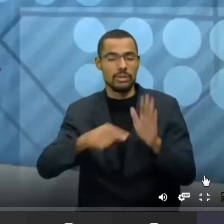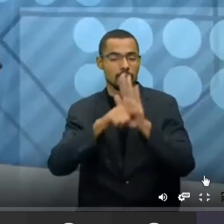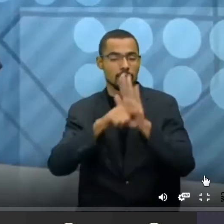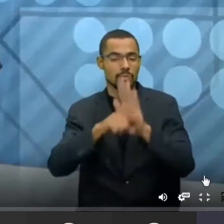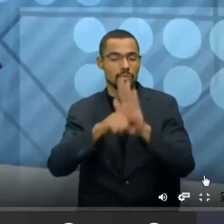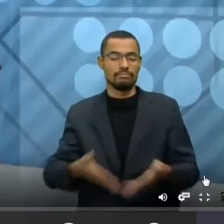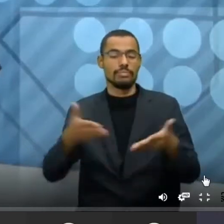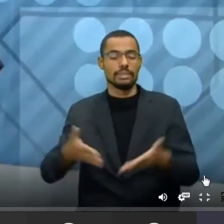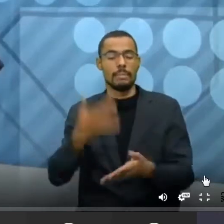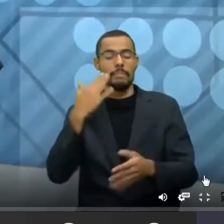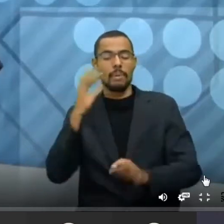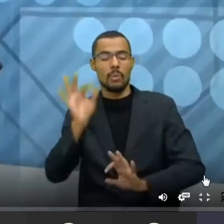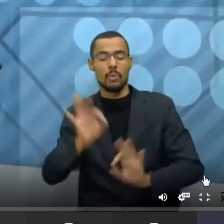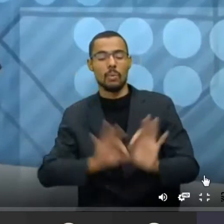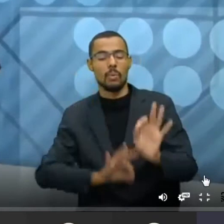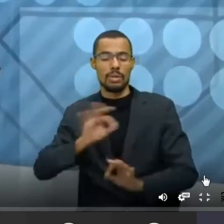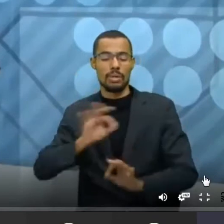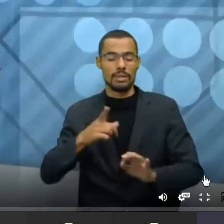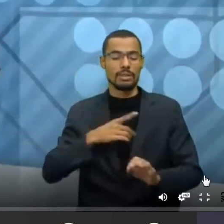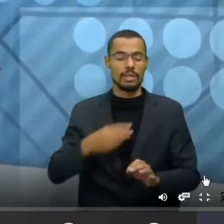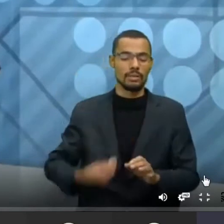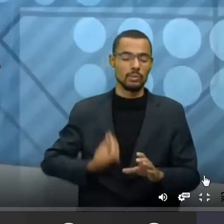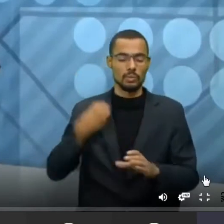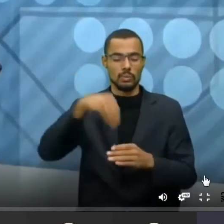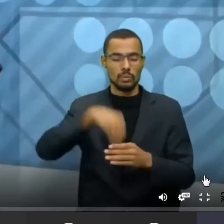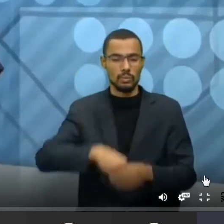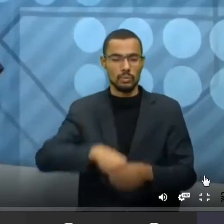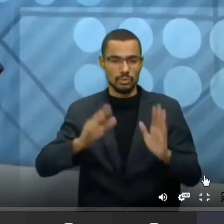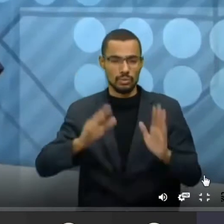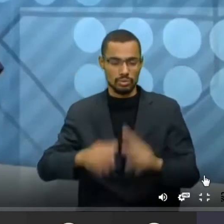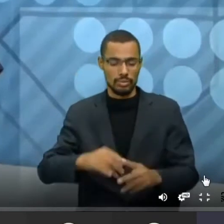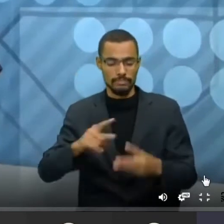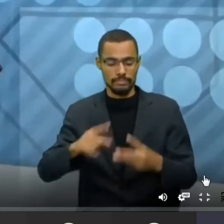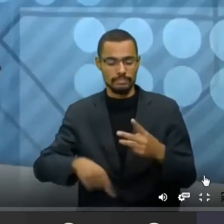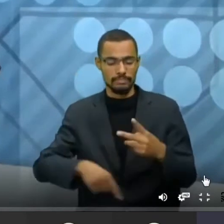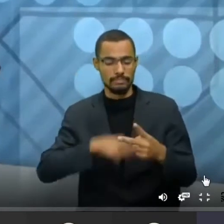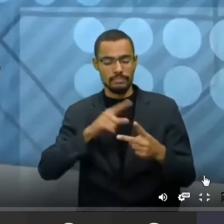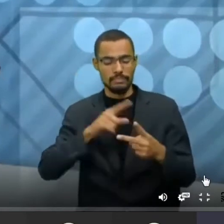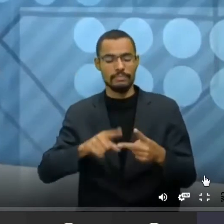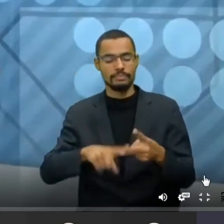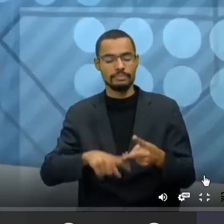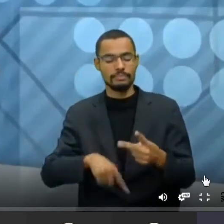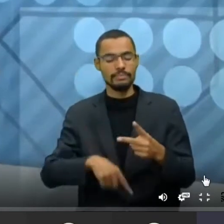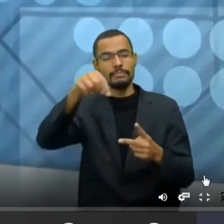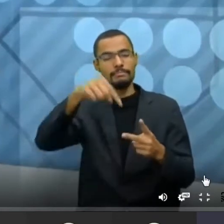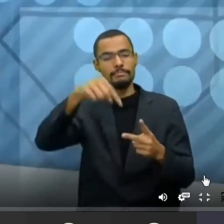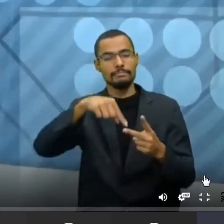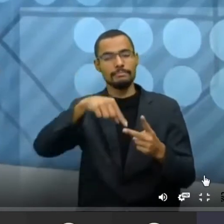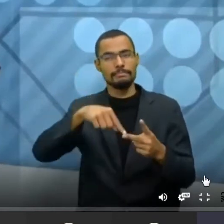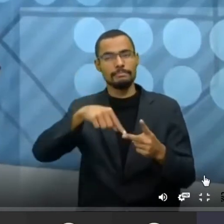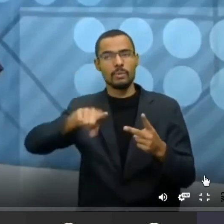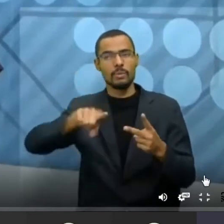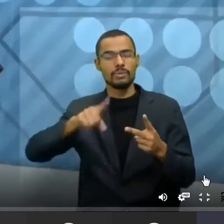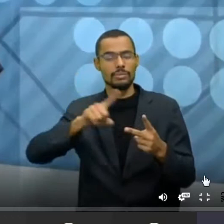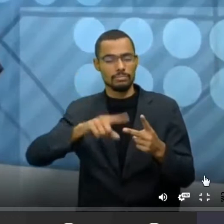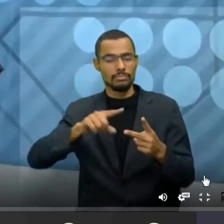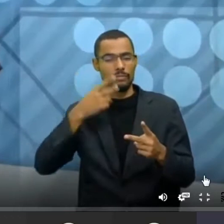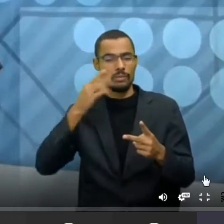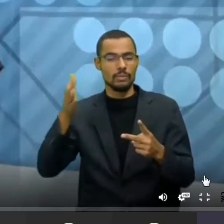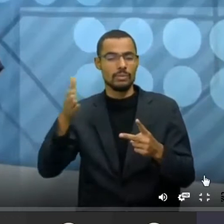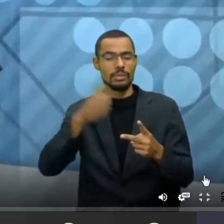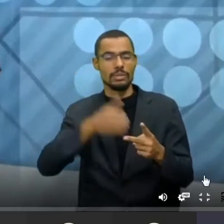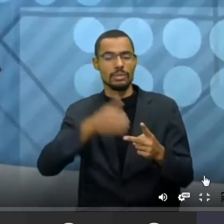secreção de compostos que atuam na digestão. E na camada, então, na última camada, que é a